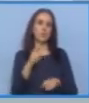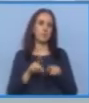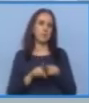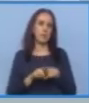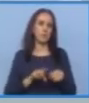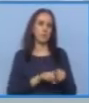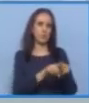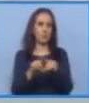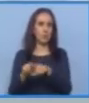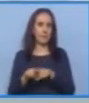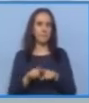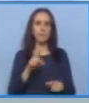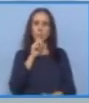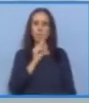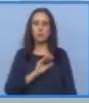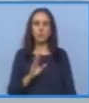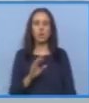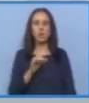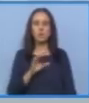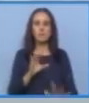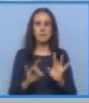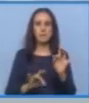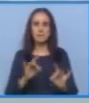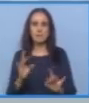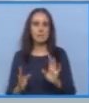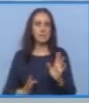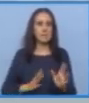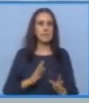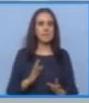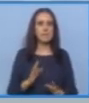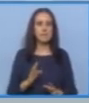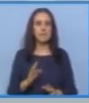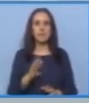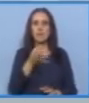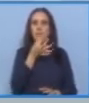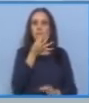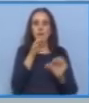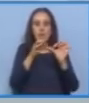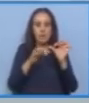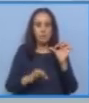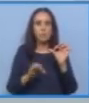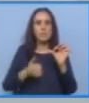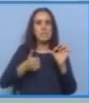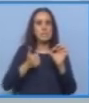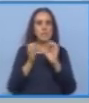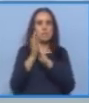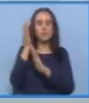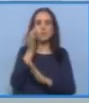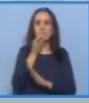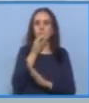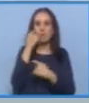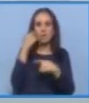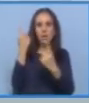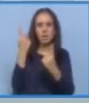Quando chegamos ao silêncio, andamos todos às apalpadelas para chegar ao verbo, para falar de Deus. Portanto, aí, claro que